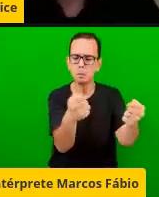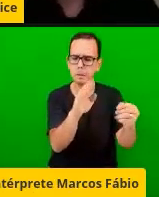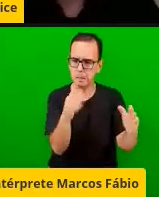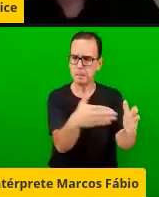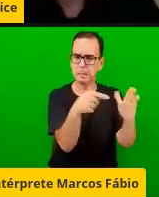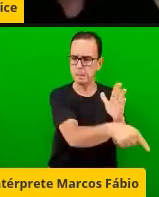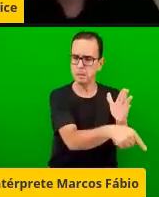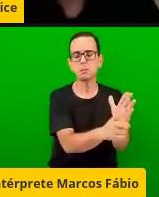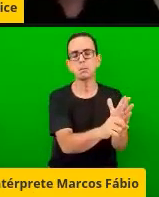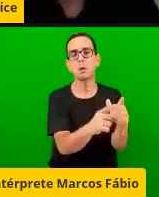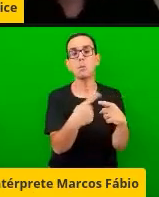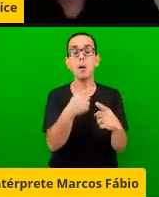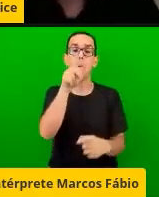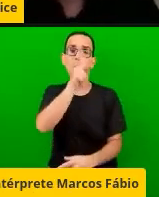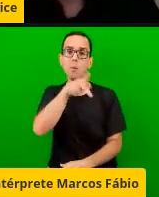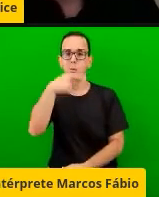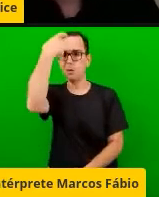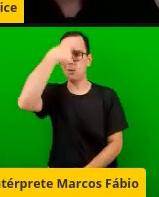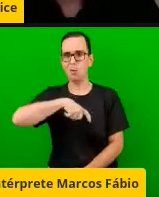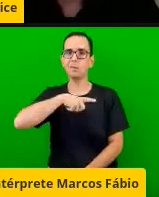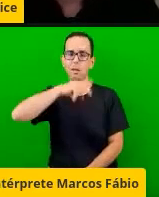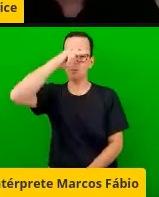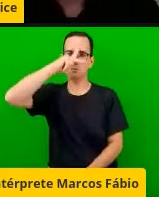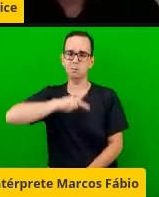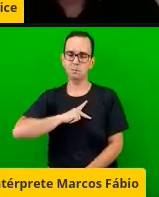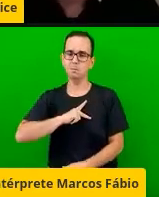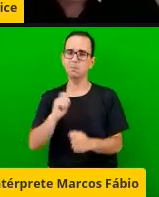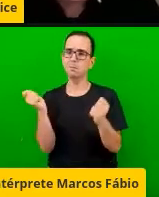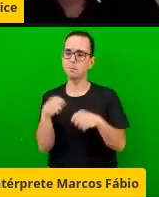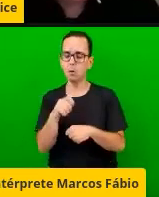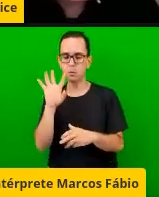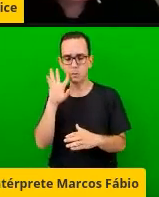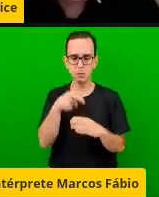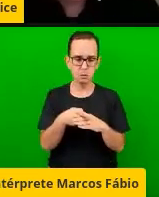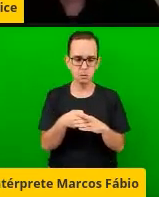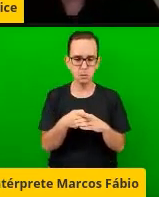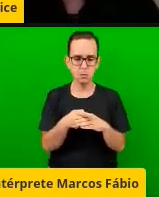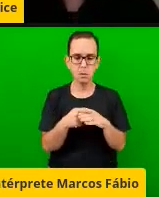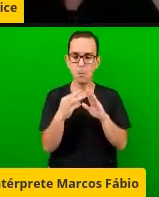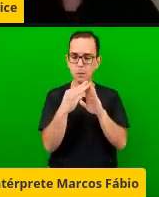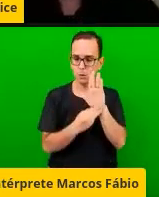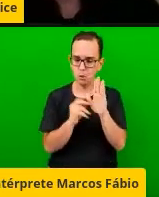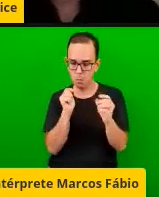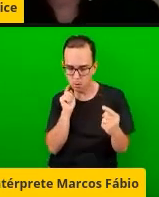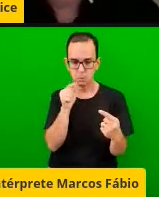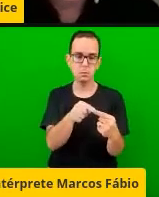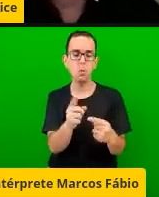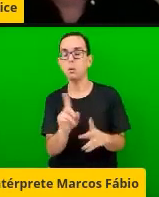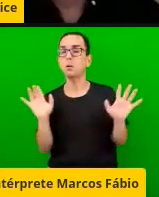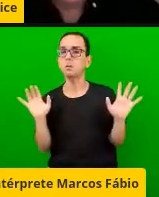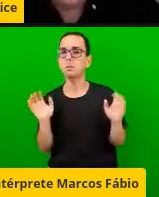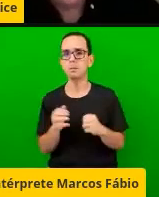porque o professor tem a autonomia, né, para ele decidir qual a metodologia que ele utiliza. Então, o que tem que